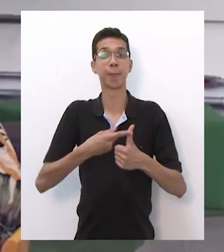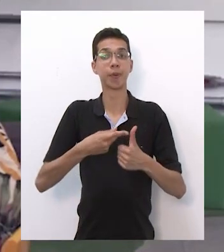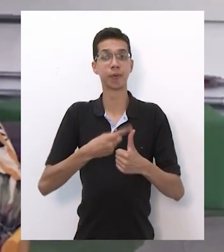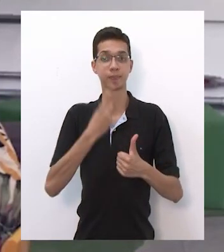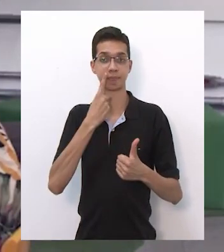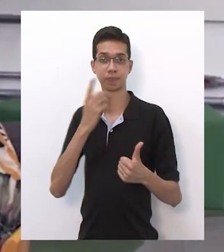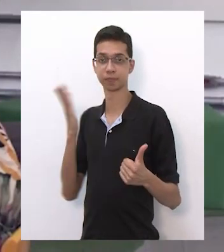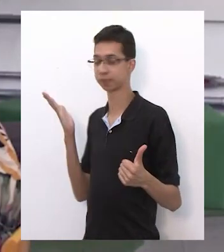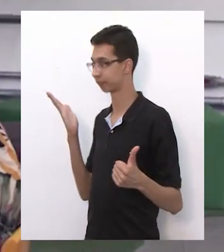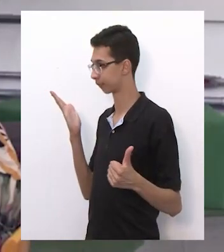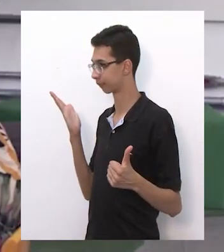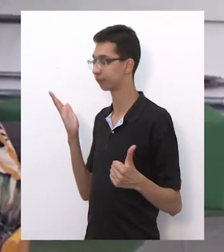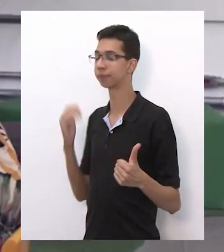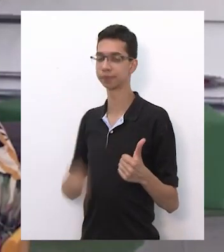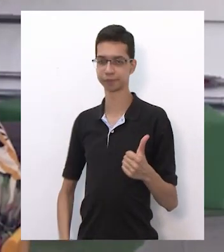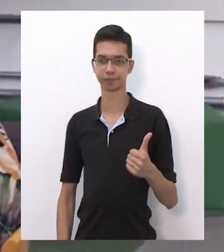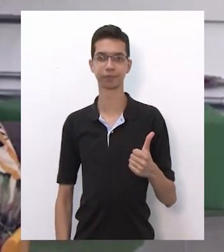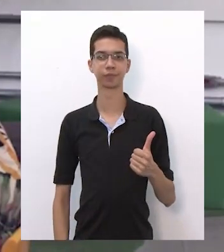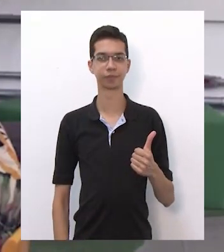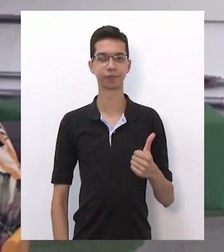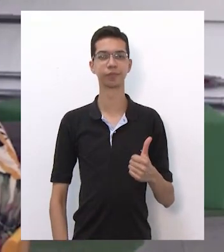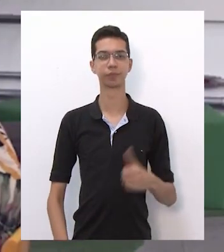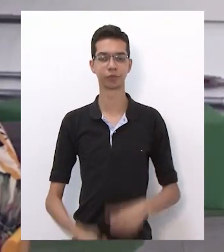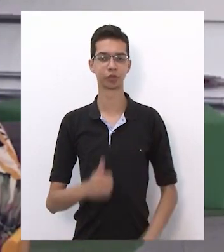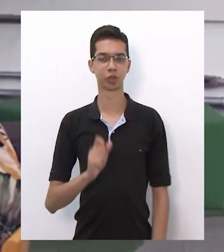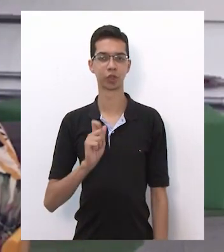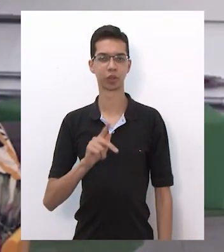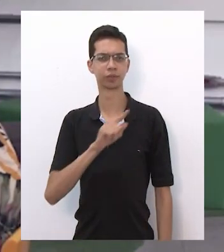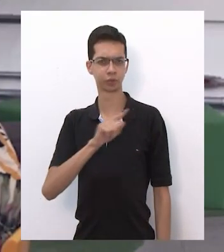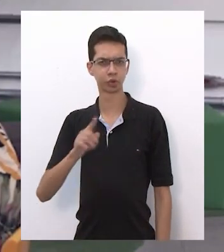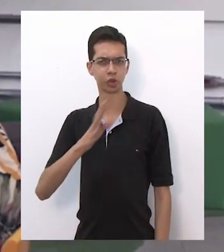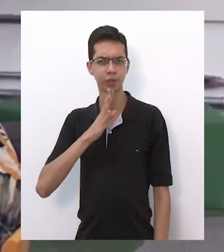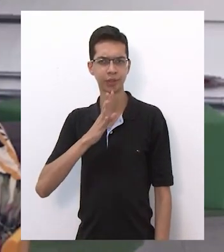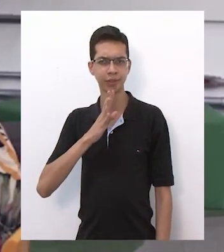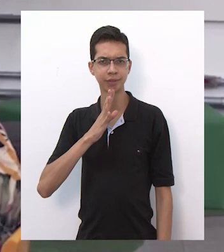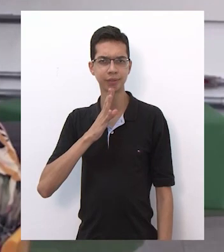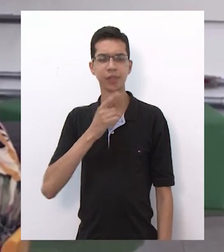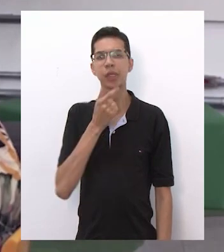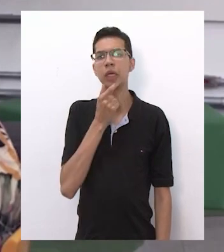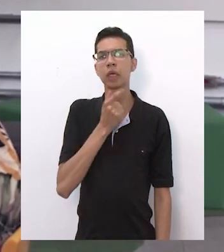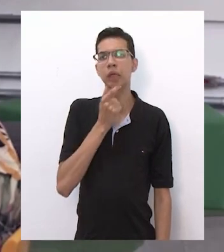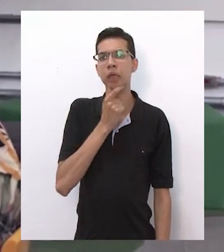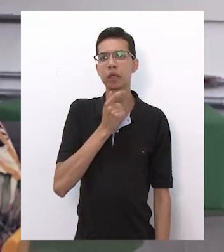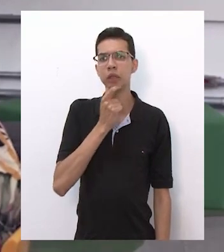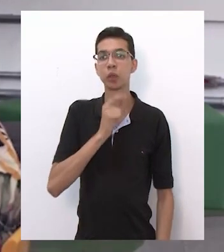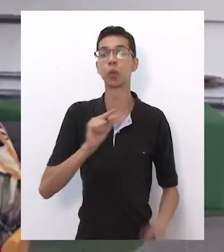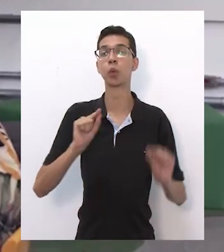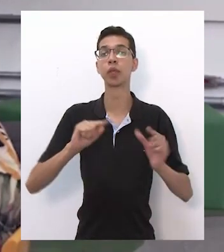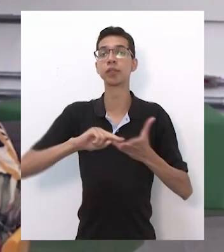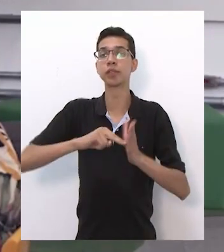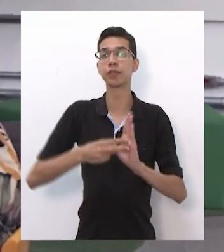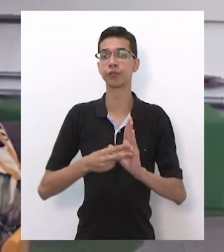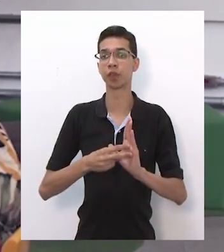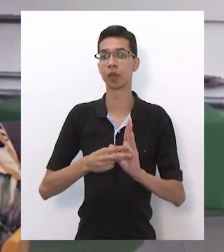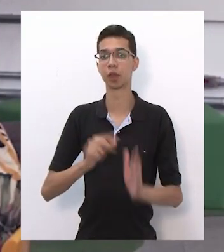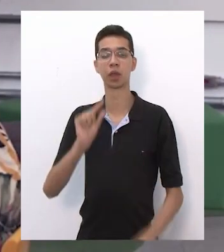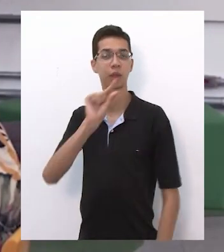o Chicken Rain. Alguém aqui conhece um pouco de inglês? O que quer dizer o Chicken Rain?